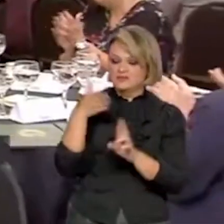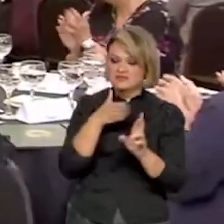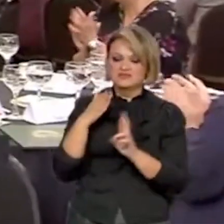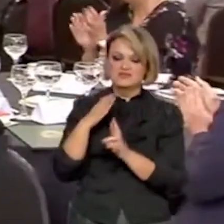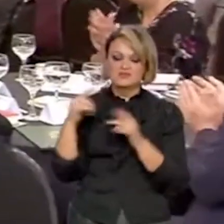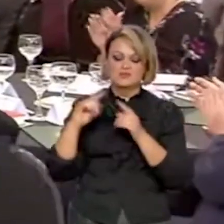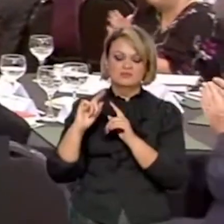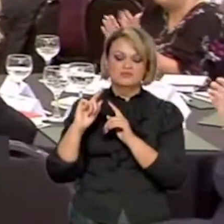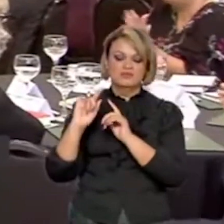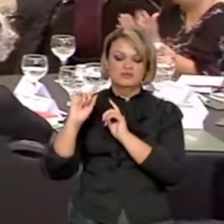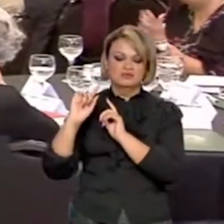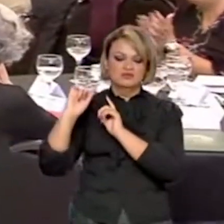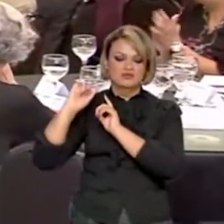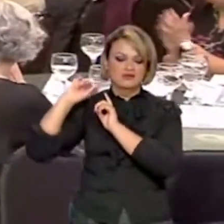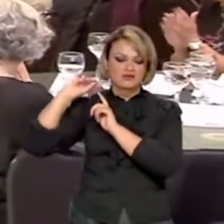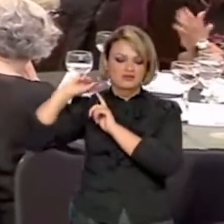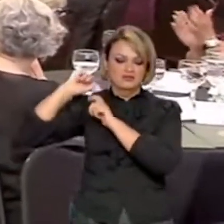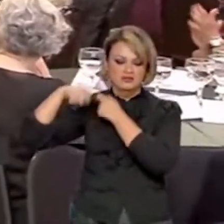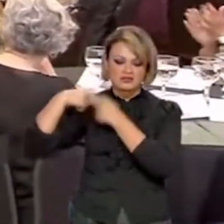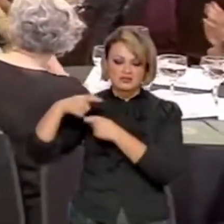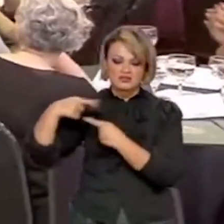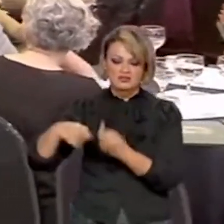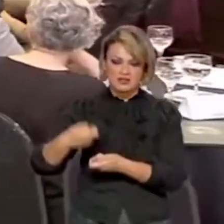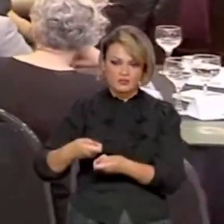pardos e indígenas